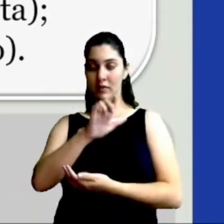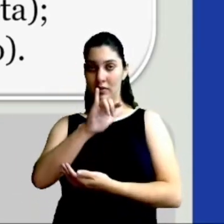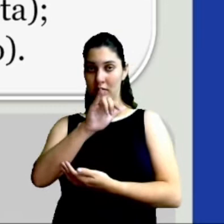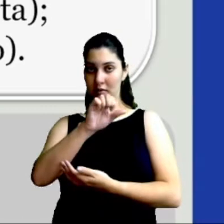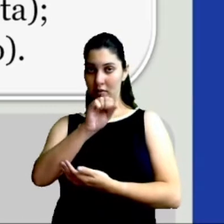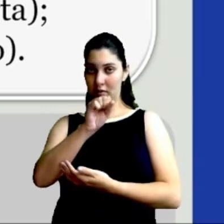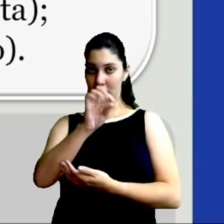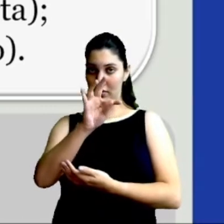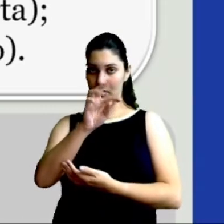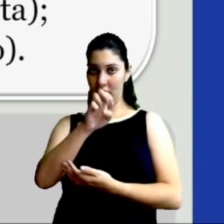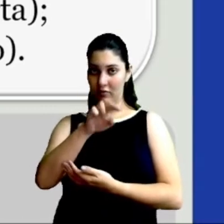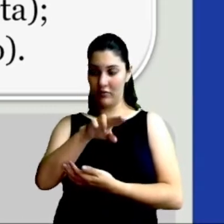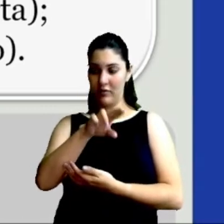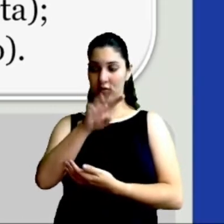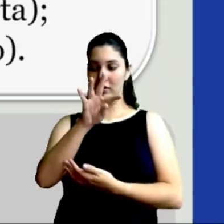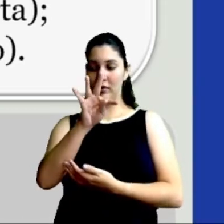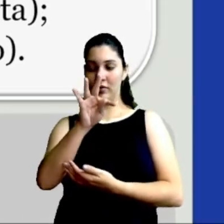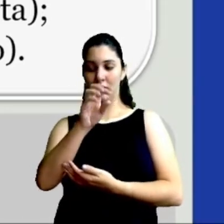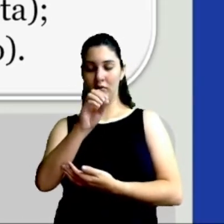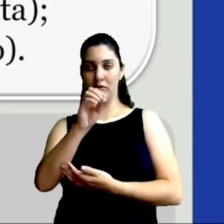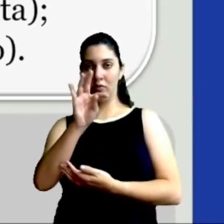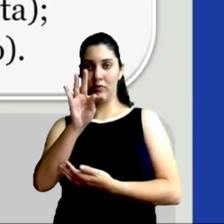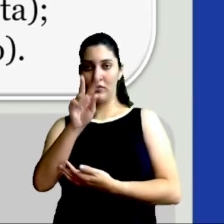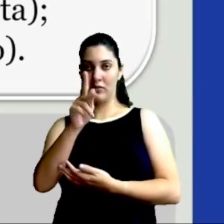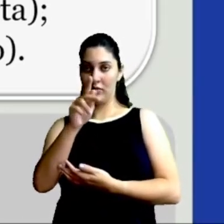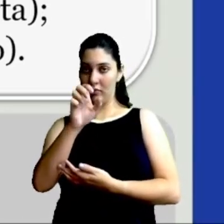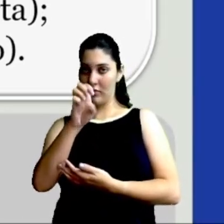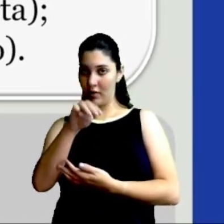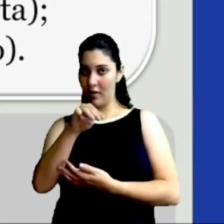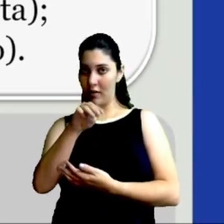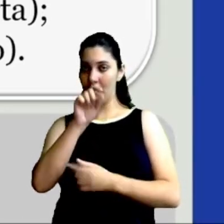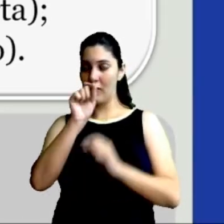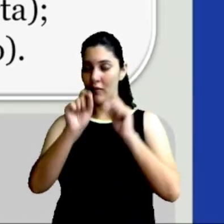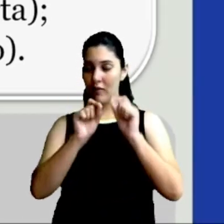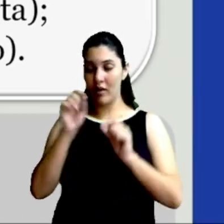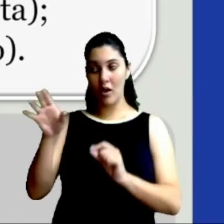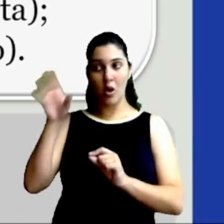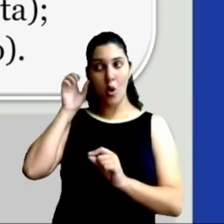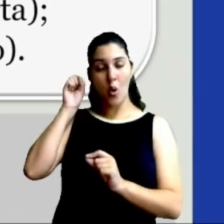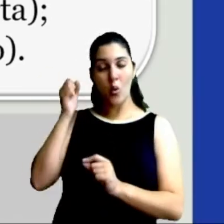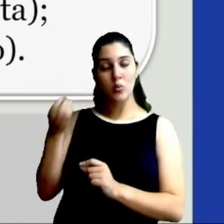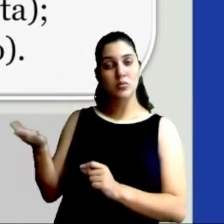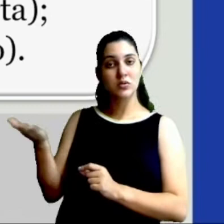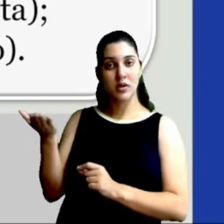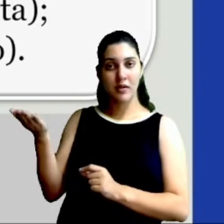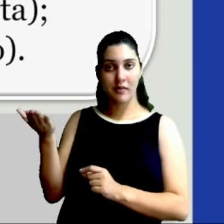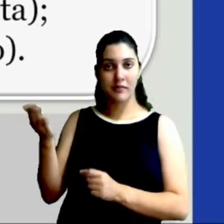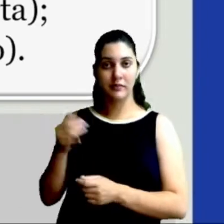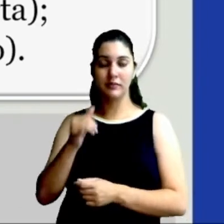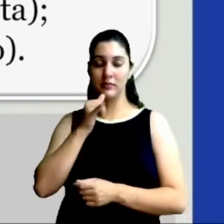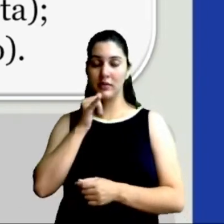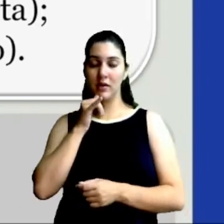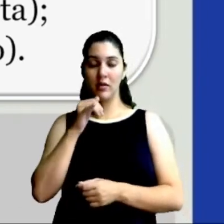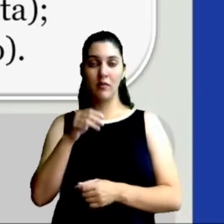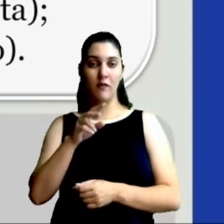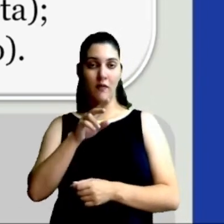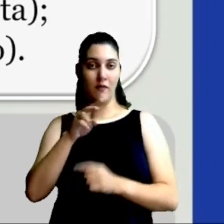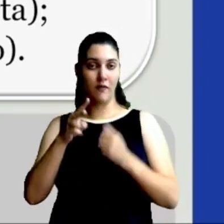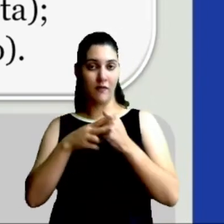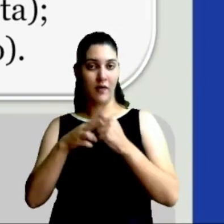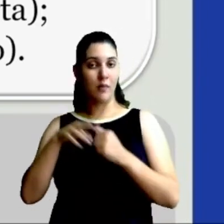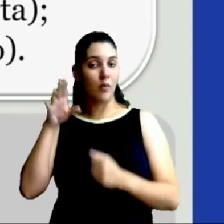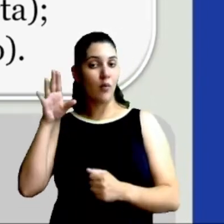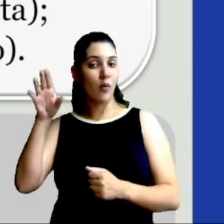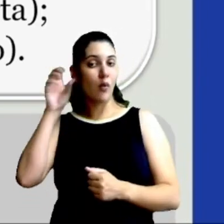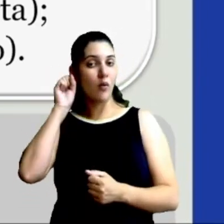them. Ouça eles. Listen to them. Então, a gente tem aí o verbo listen, que é o verbo ouvir, também